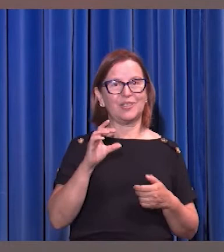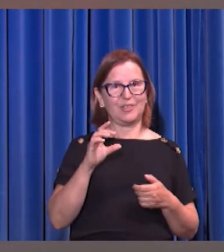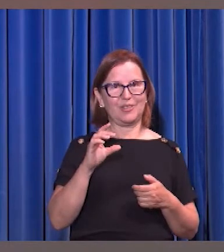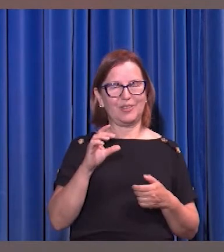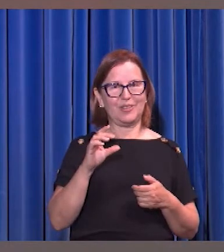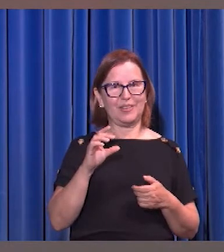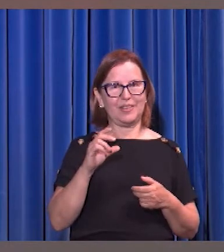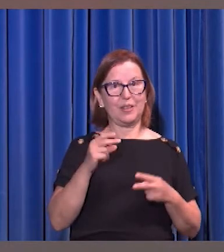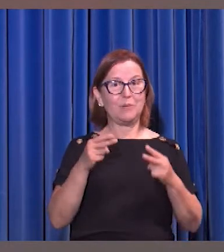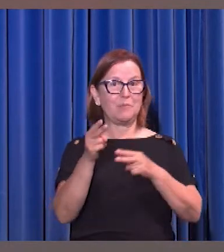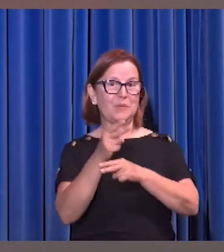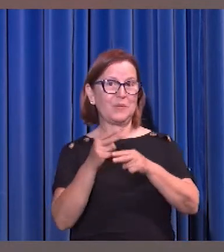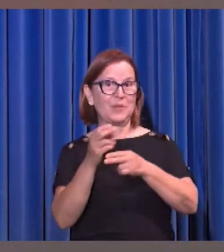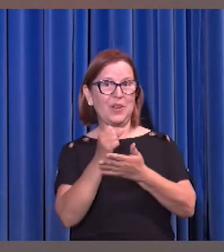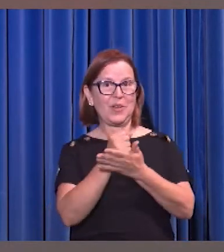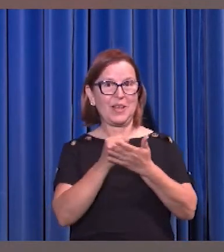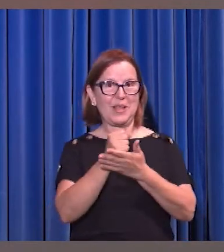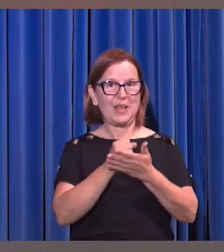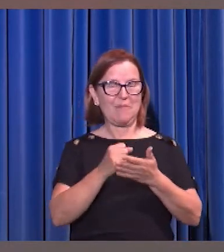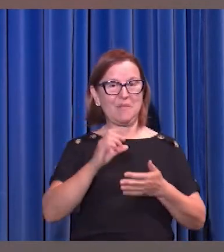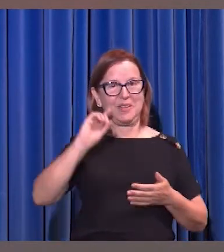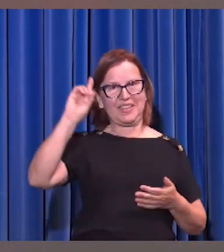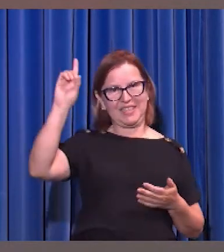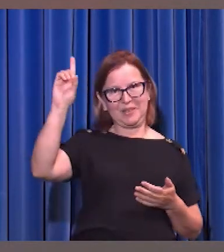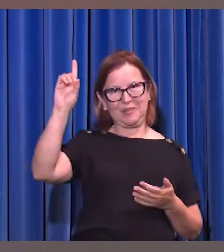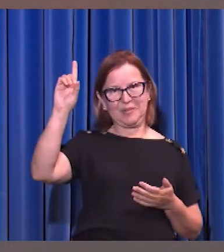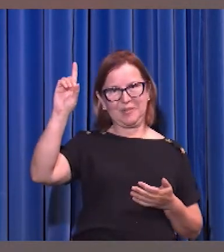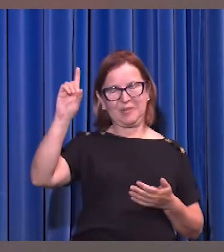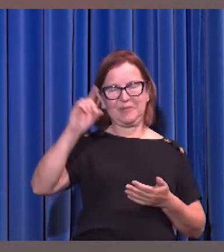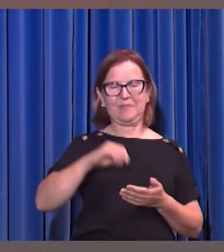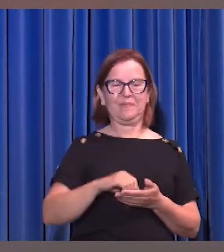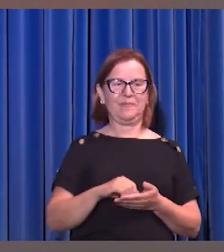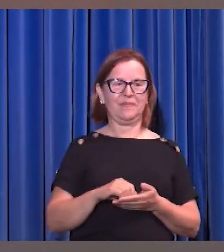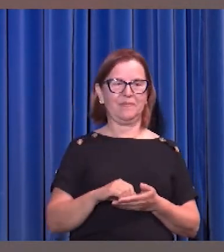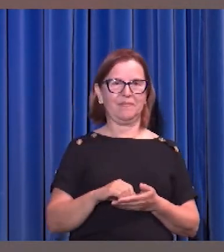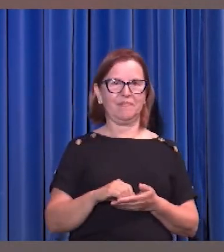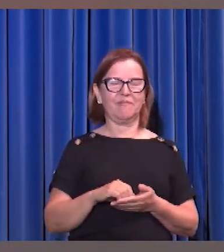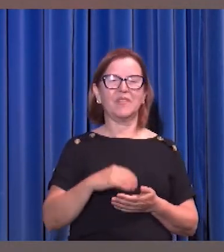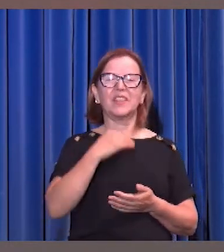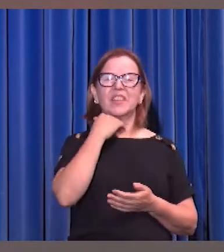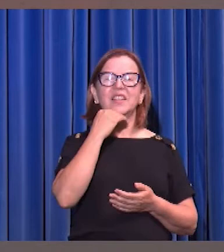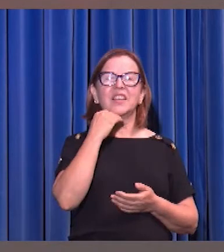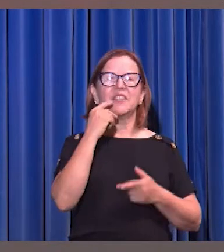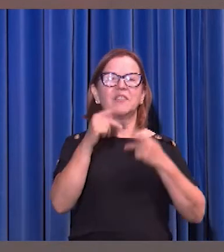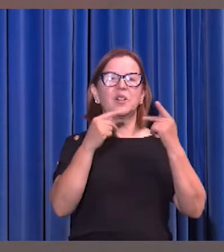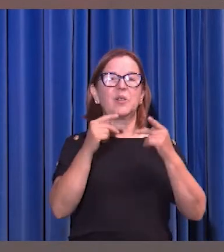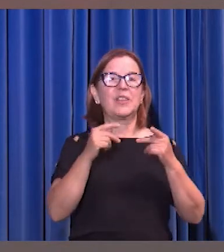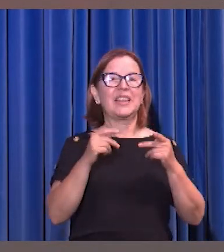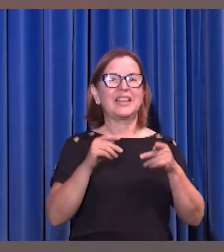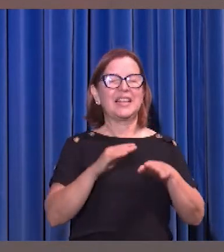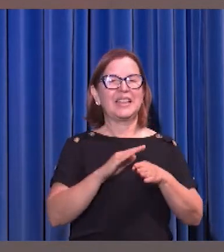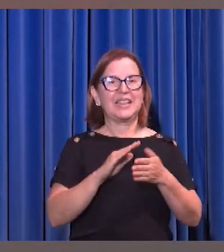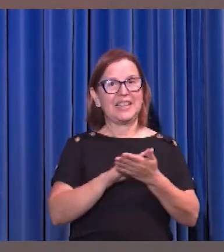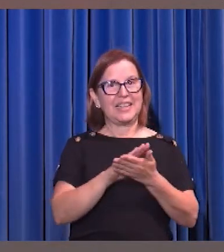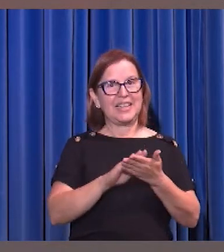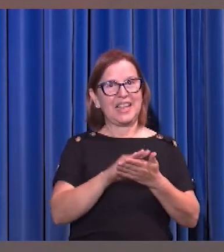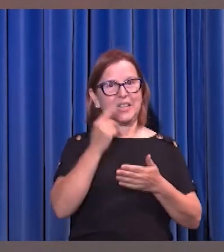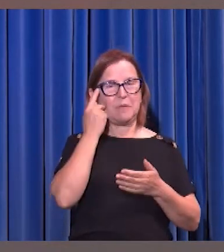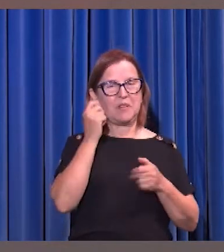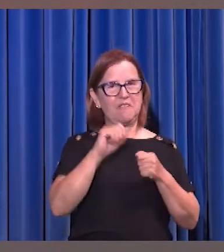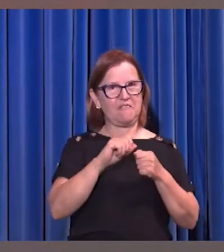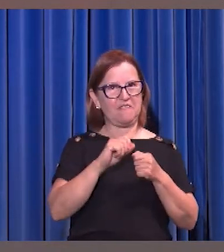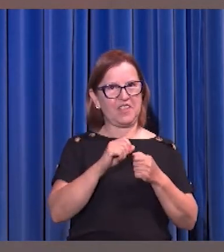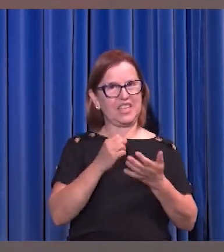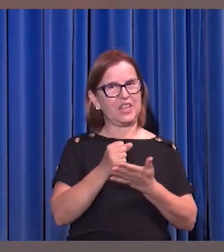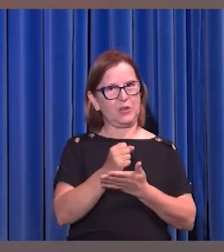divino. O fato de que não lhes foi dito para fazer um remédio humano é um indicativo do fato maior de que